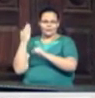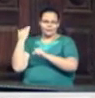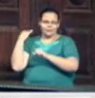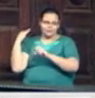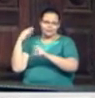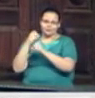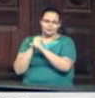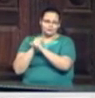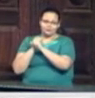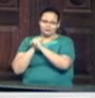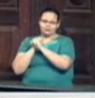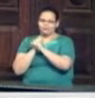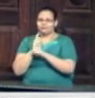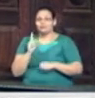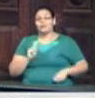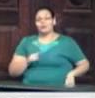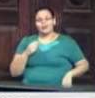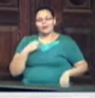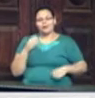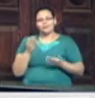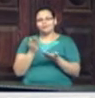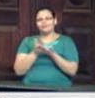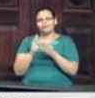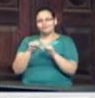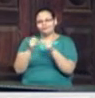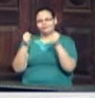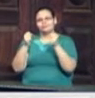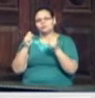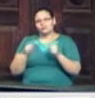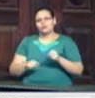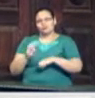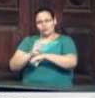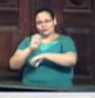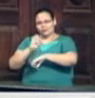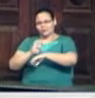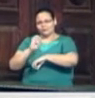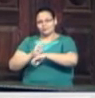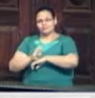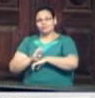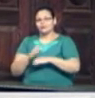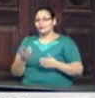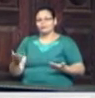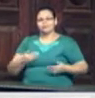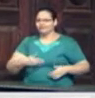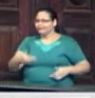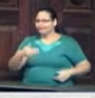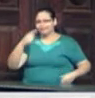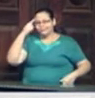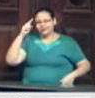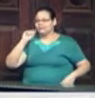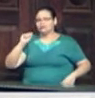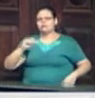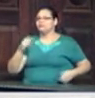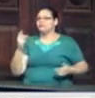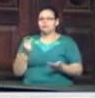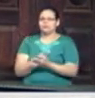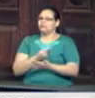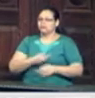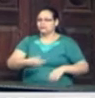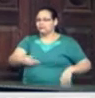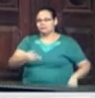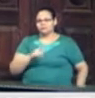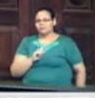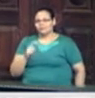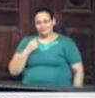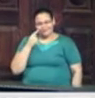tecido social aqui do Estado do Rio de Janeiro, com consequências imprevisíveis. Eu estive, senhoras e